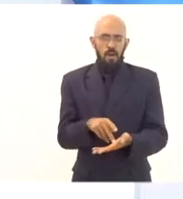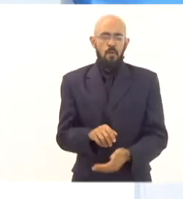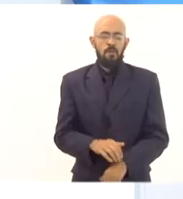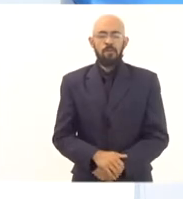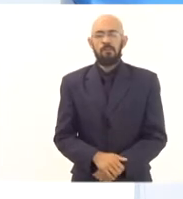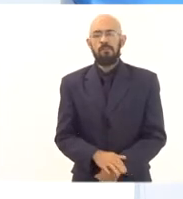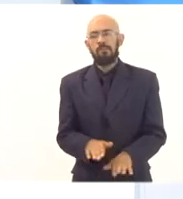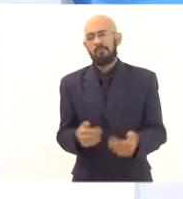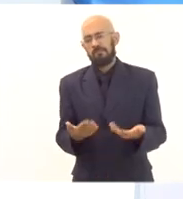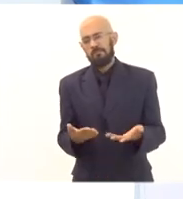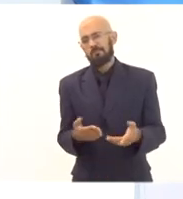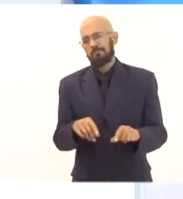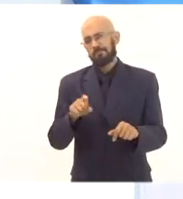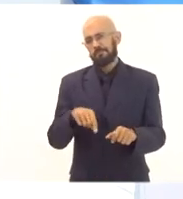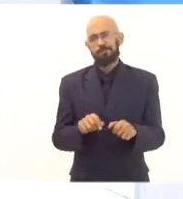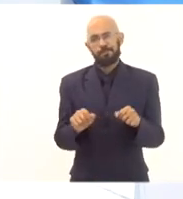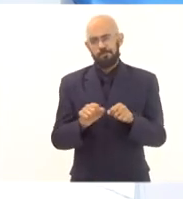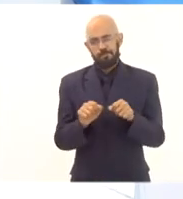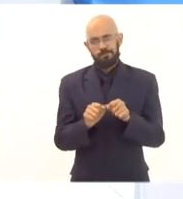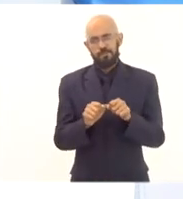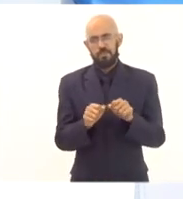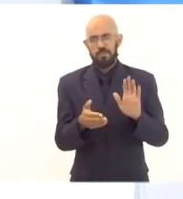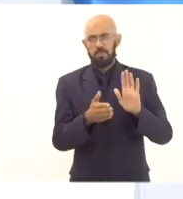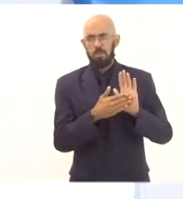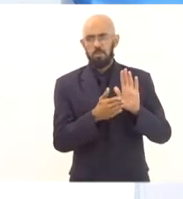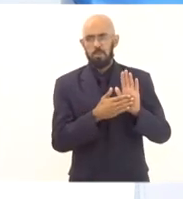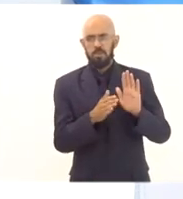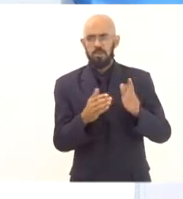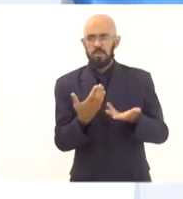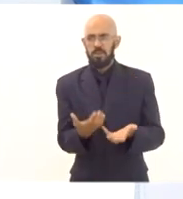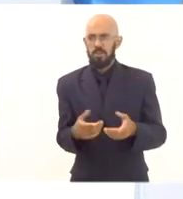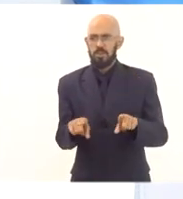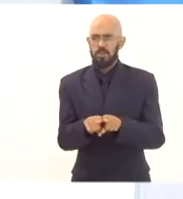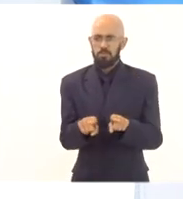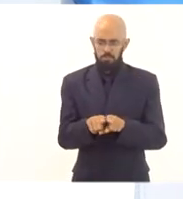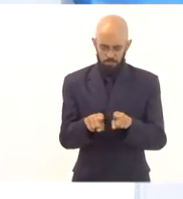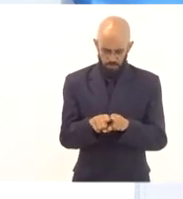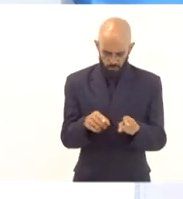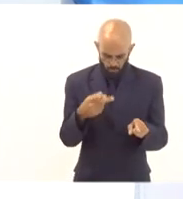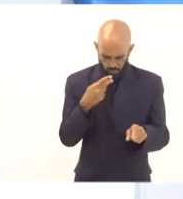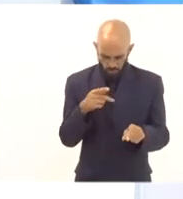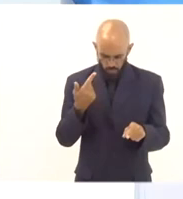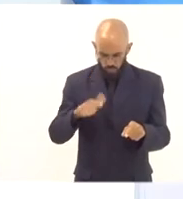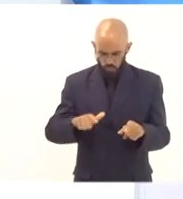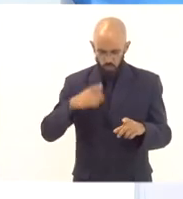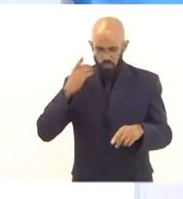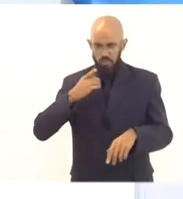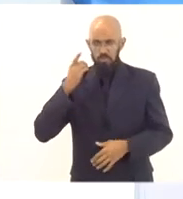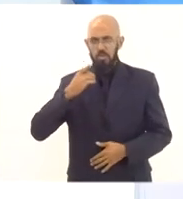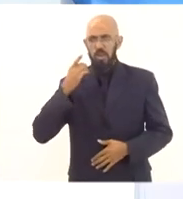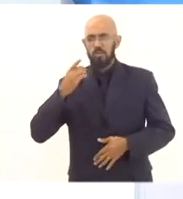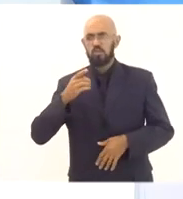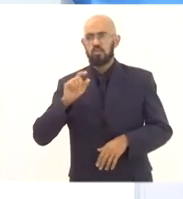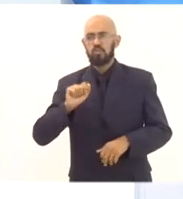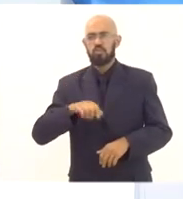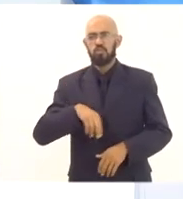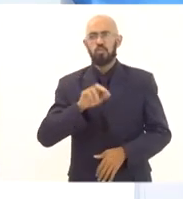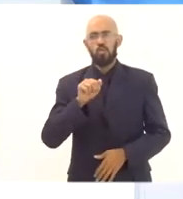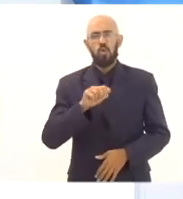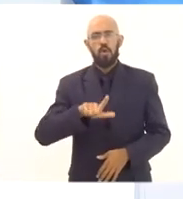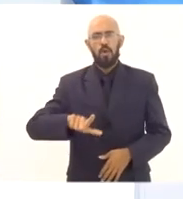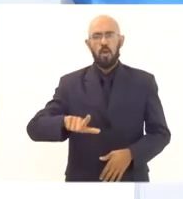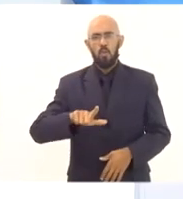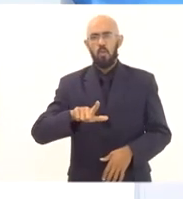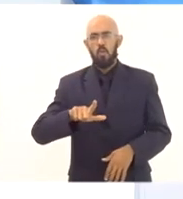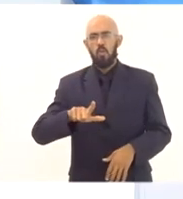vamos deixar essa proposição eu queria aqui né é tratar com os demais deputados o deputado Noel